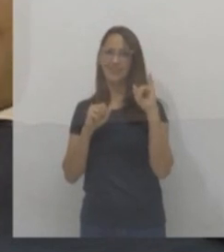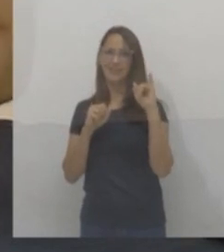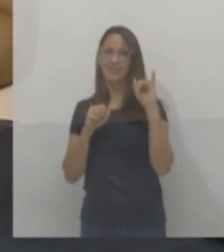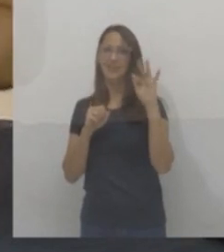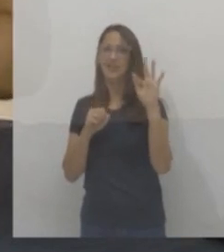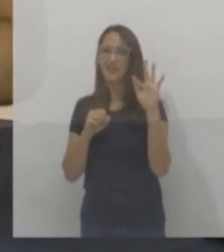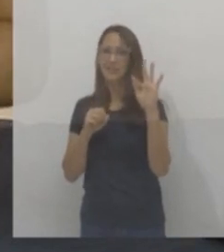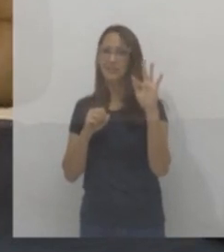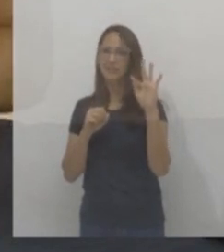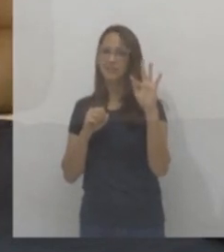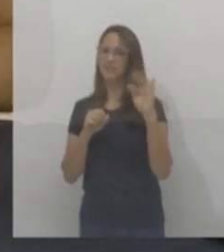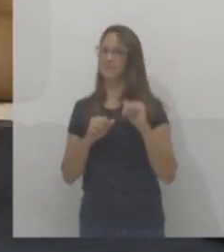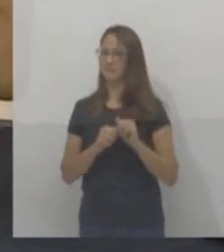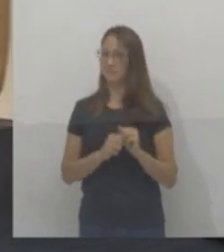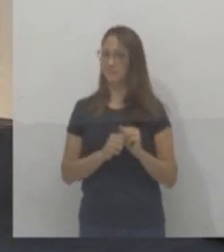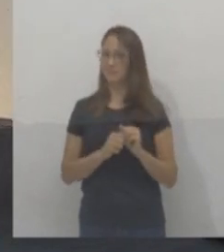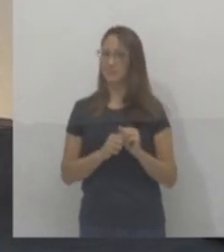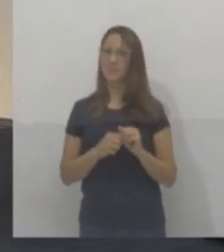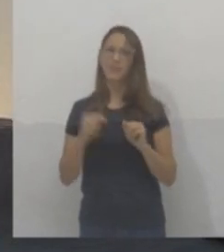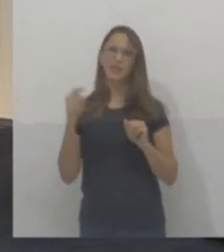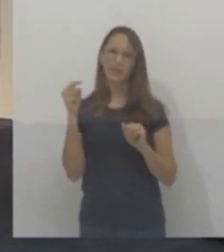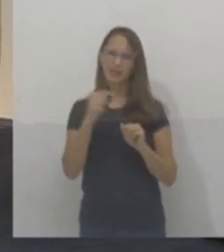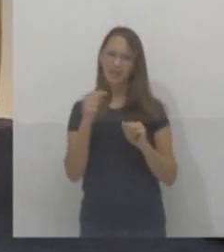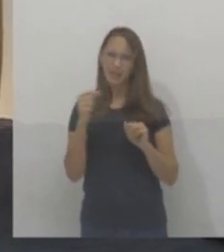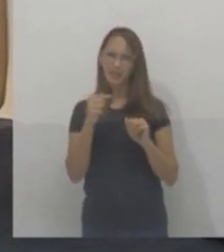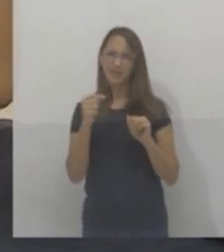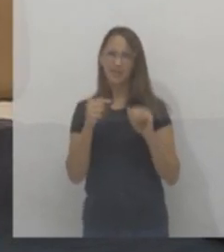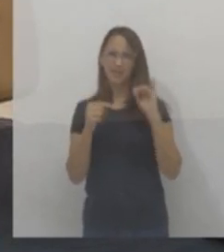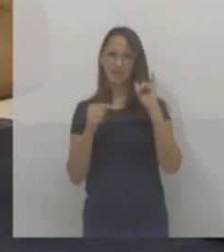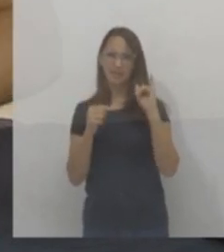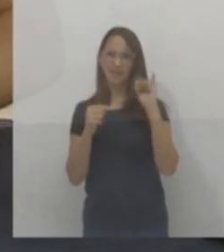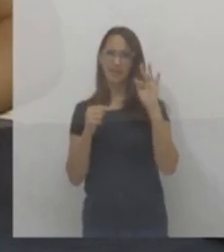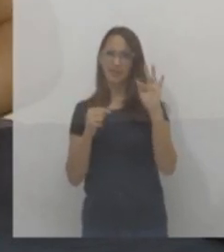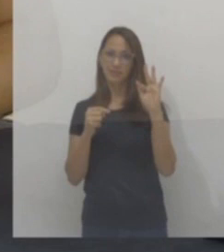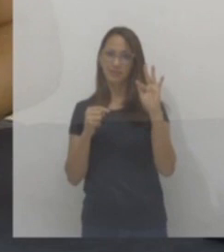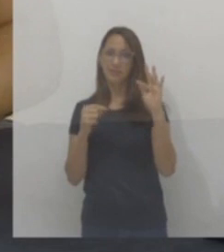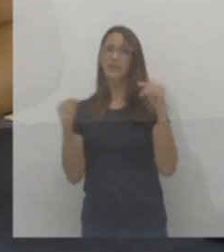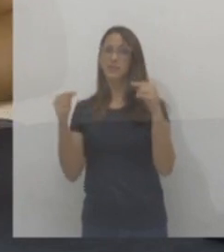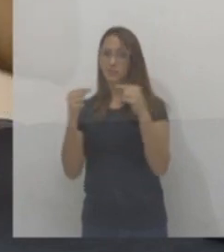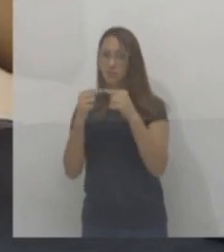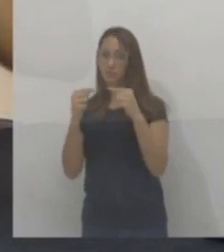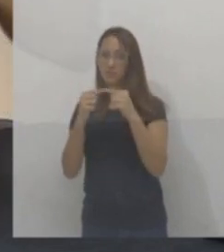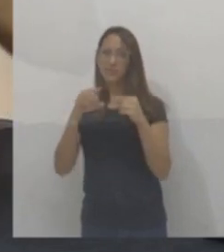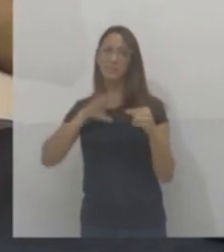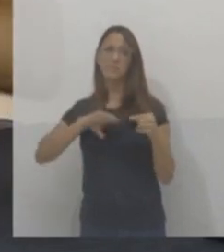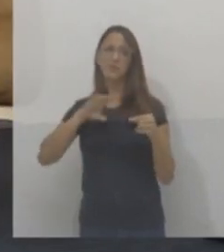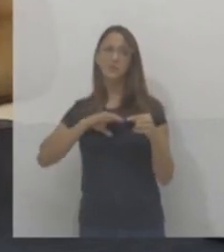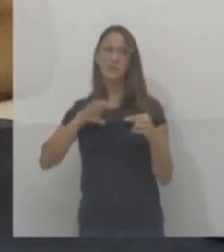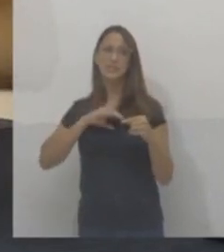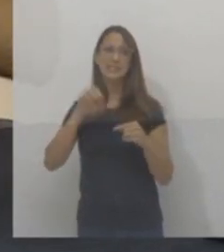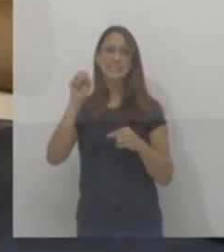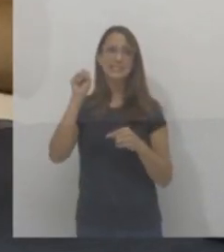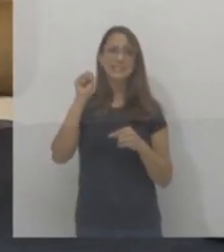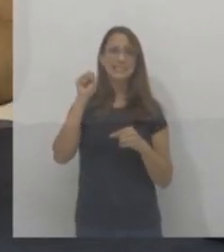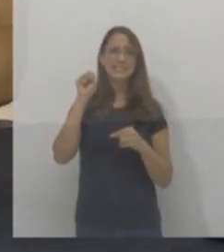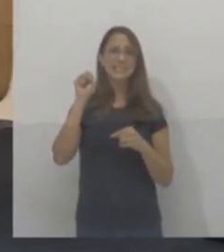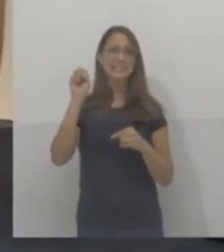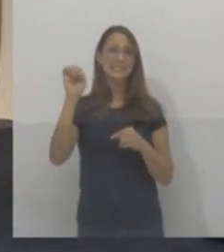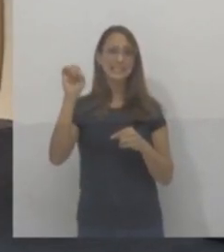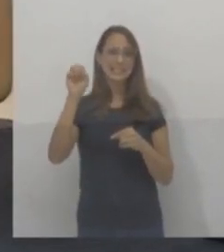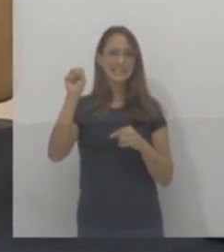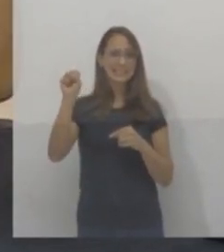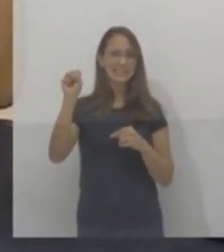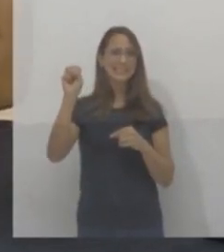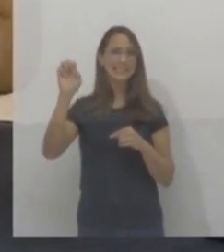que é legal é que essa palavra, na correspondente dela da língua portuguesa, é uma palavra de 2 letras também. É o nosso C. Tá? Então, isso